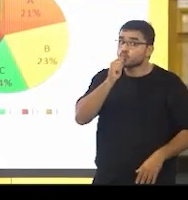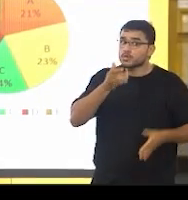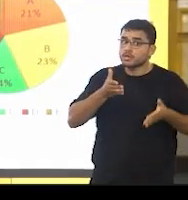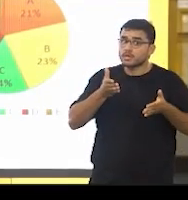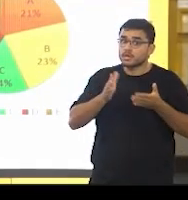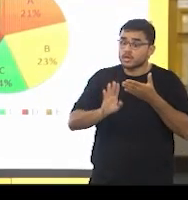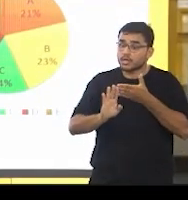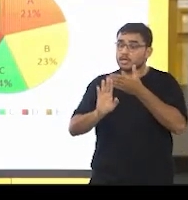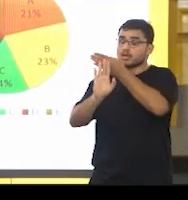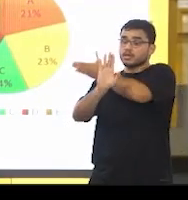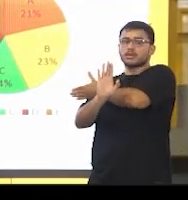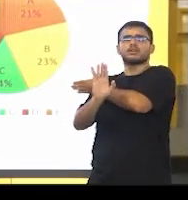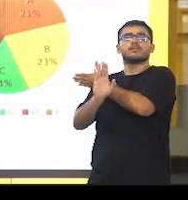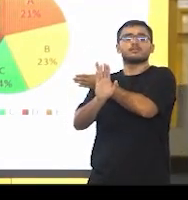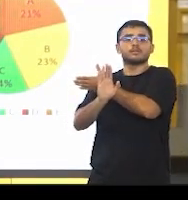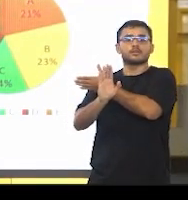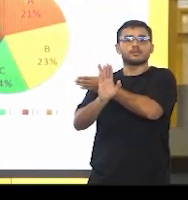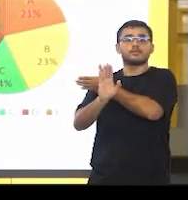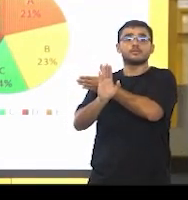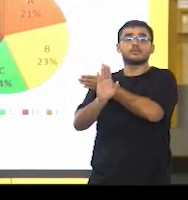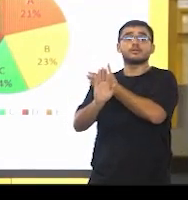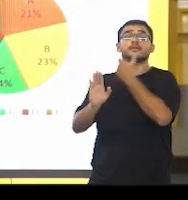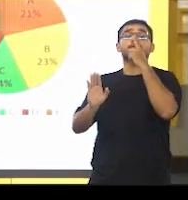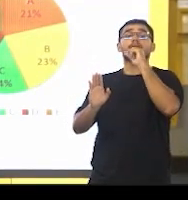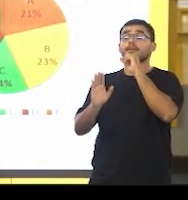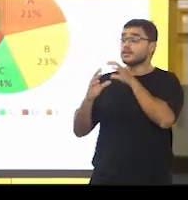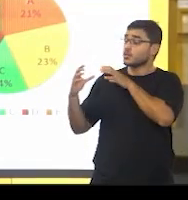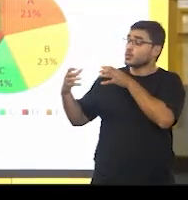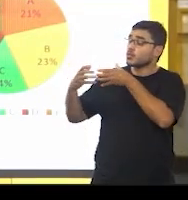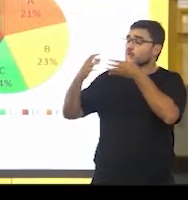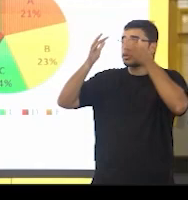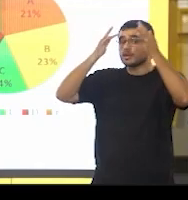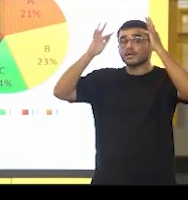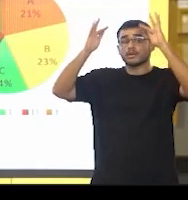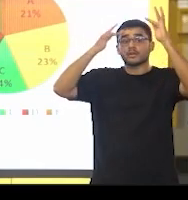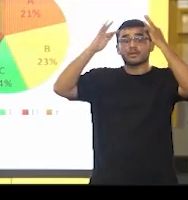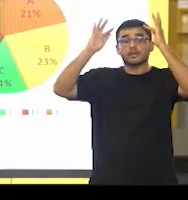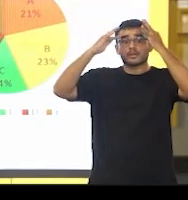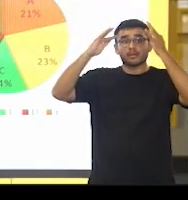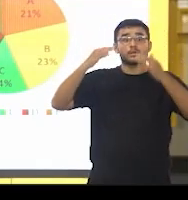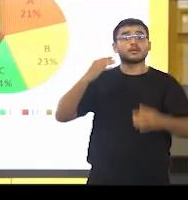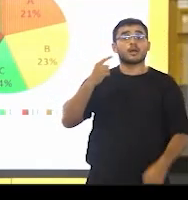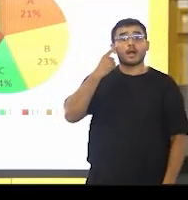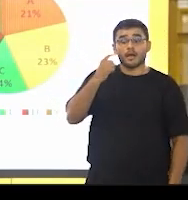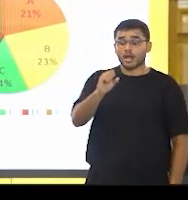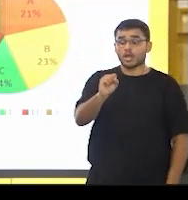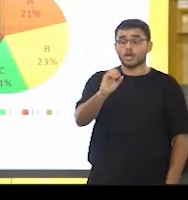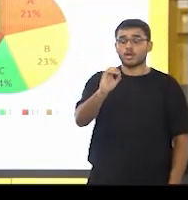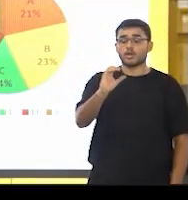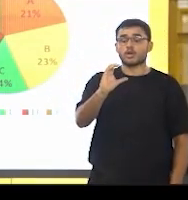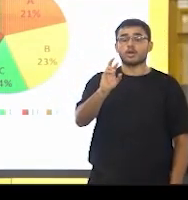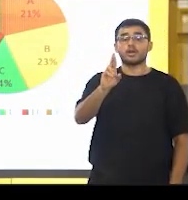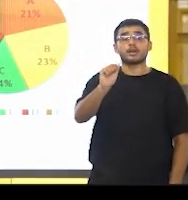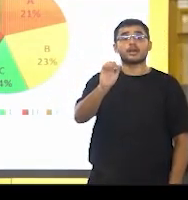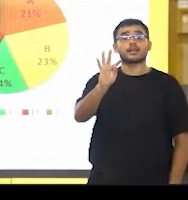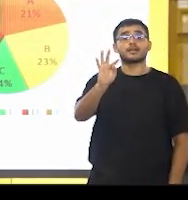pré-socrático. Esse nome pré-socrático é o nome atribuído a todo pensador que vai se opor aos mitos e